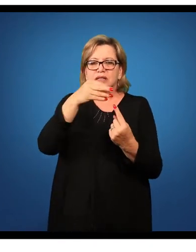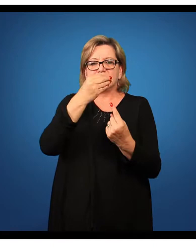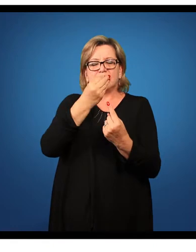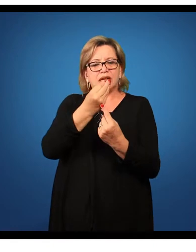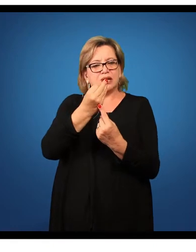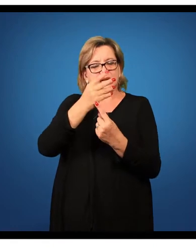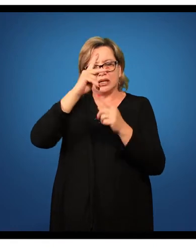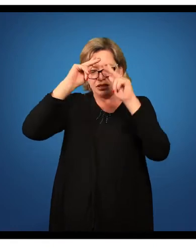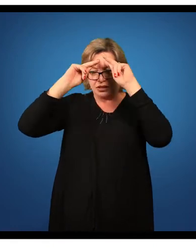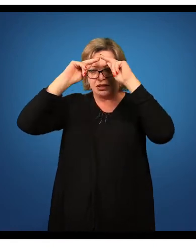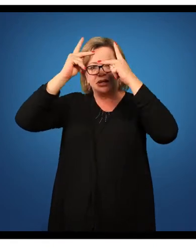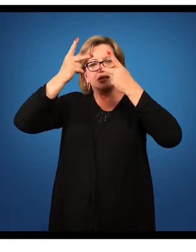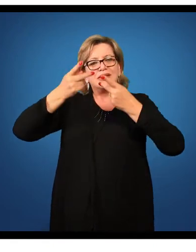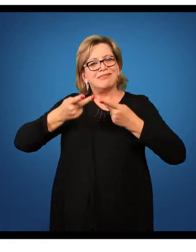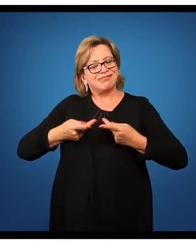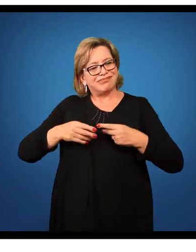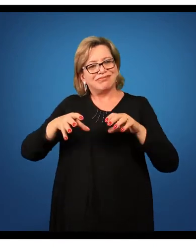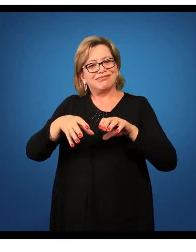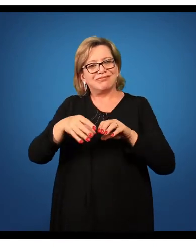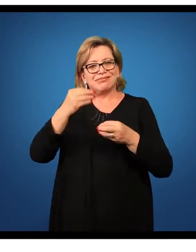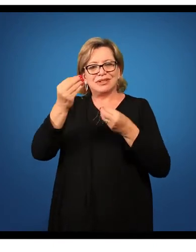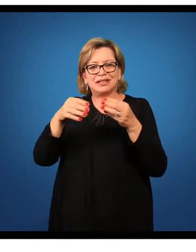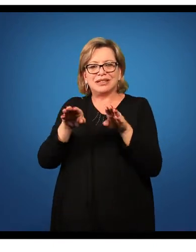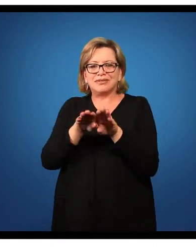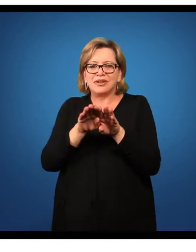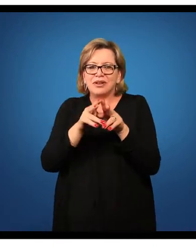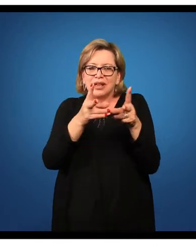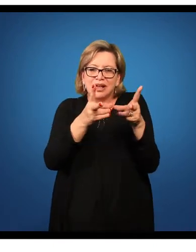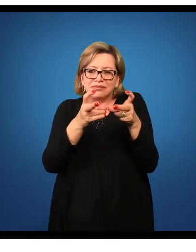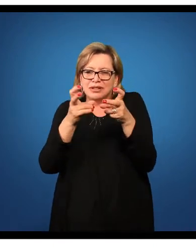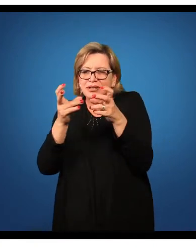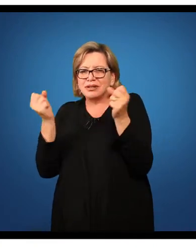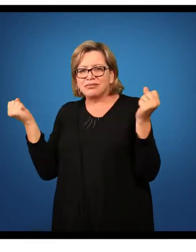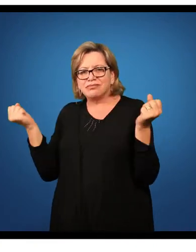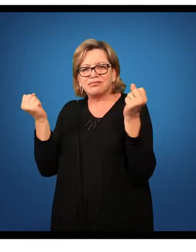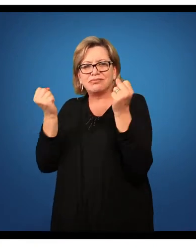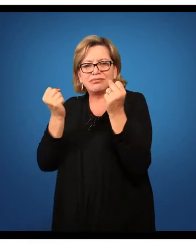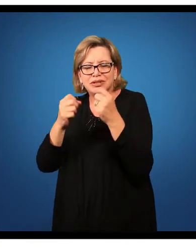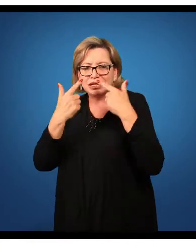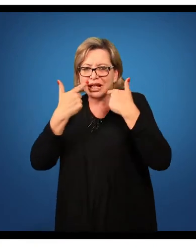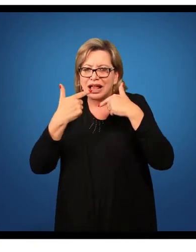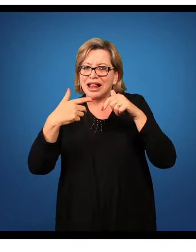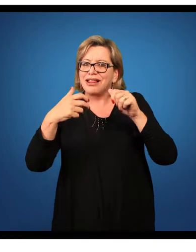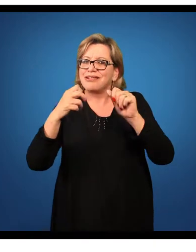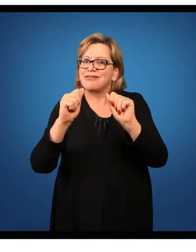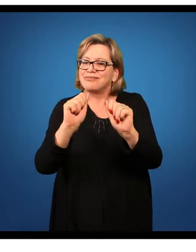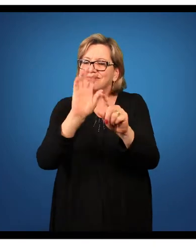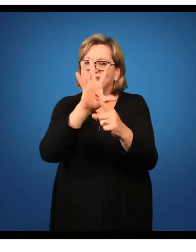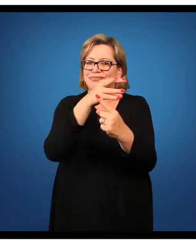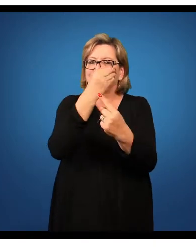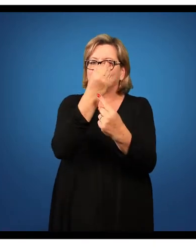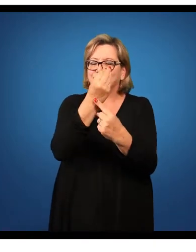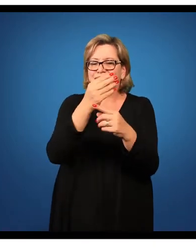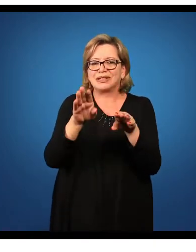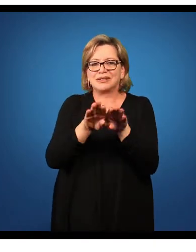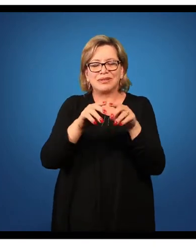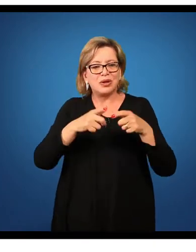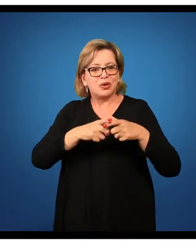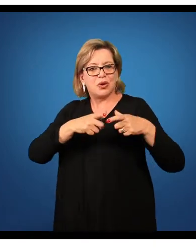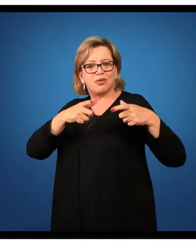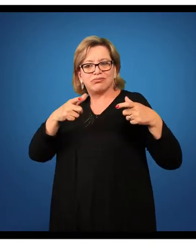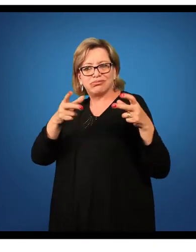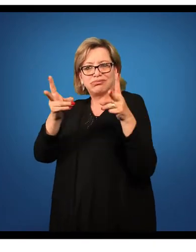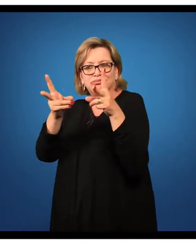humana identificaremos as possibilidades das principais linguagens da arte e também ampliaremos nossa